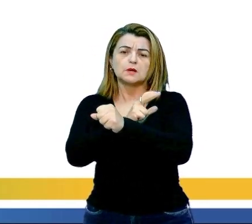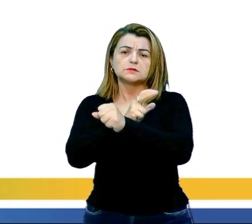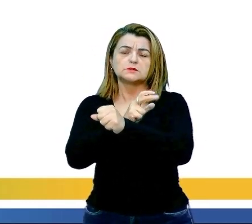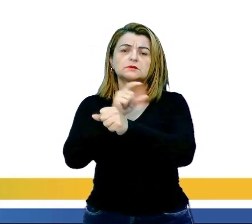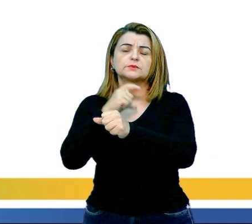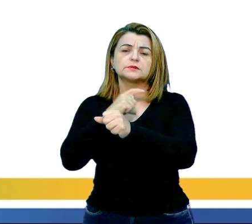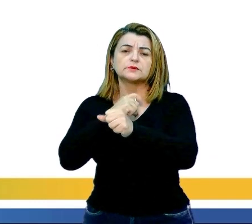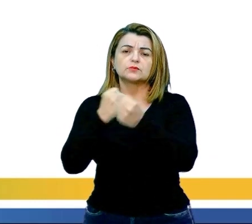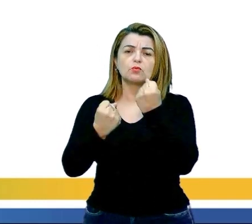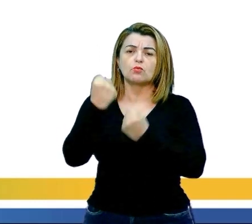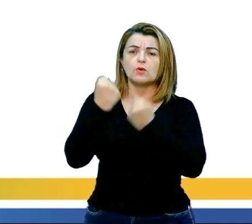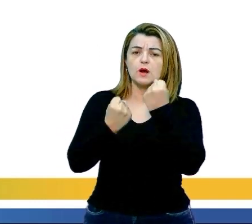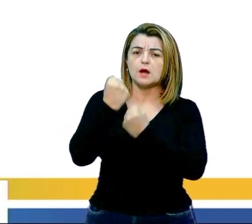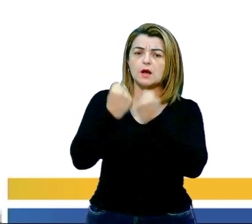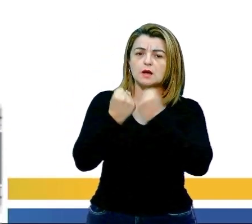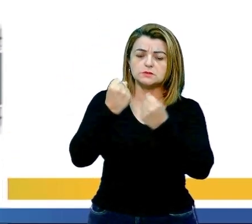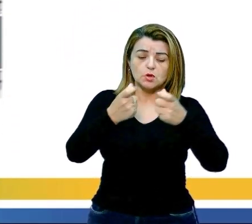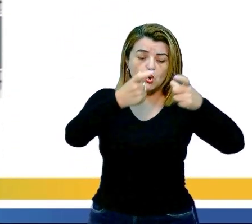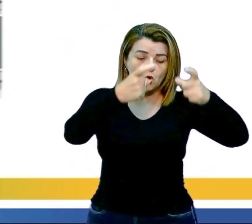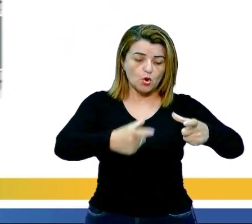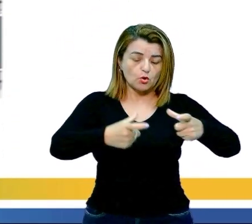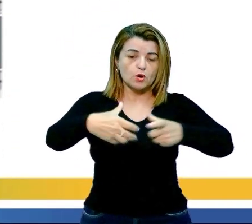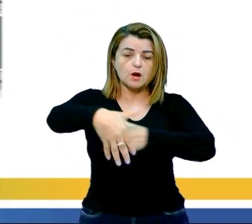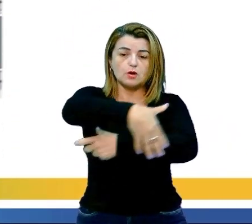veículo em um trecho da via.